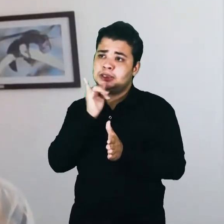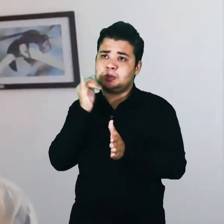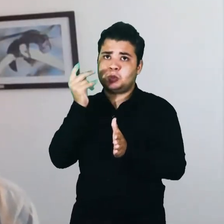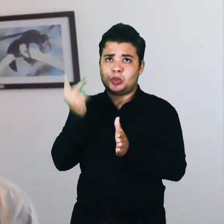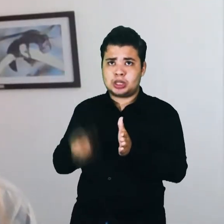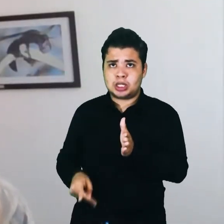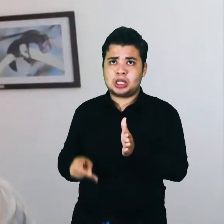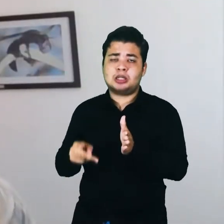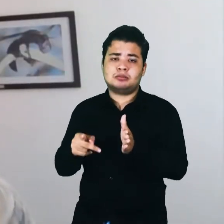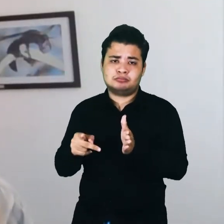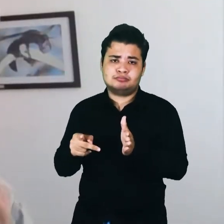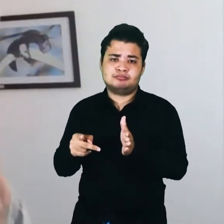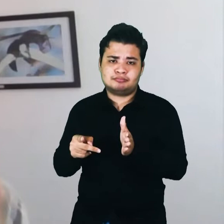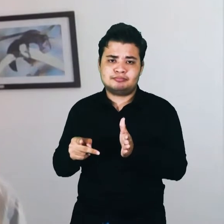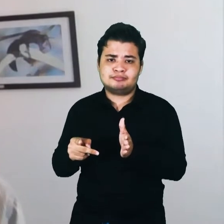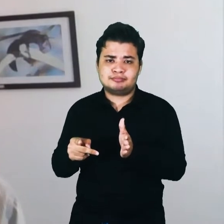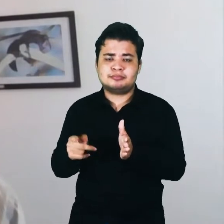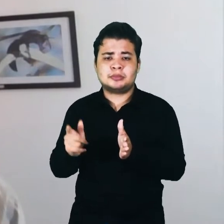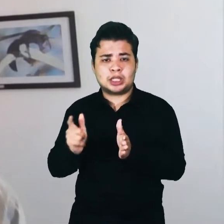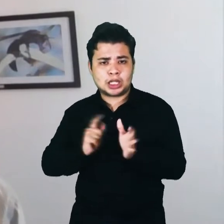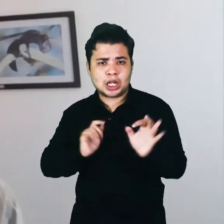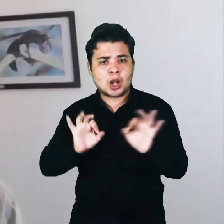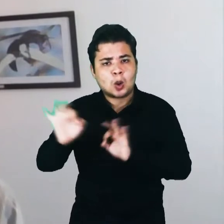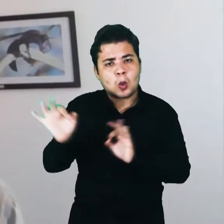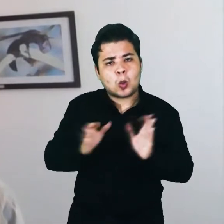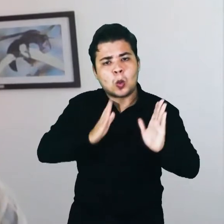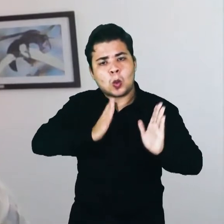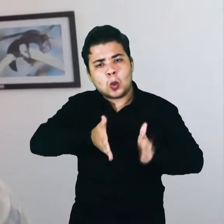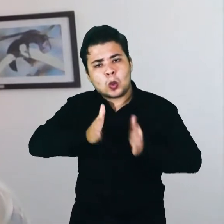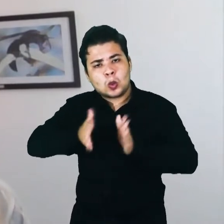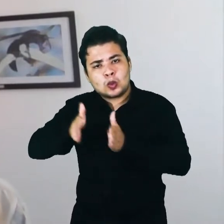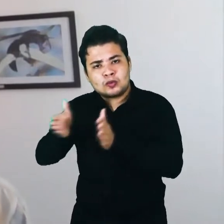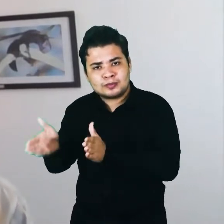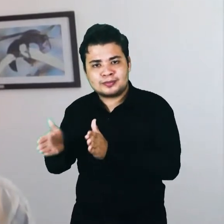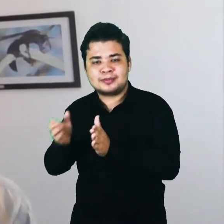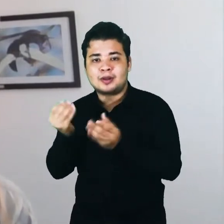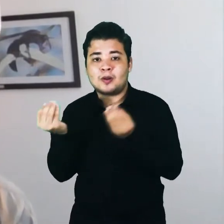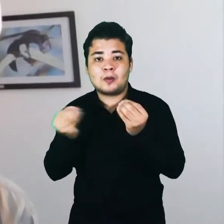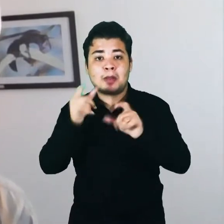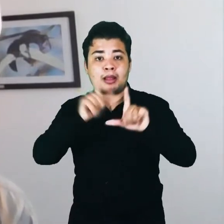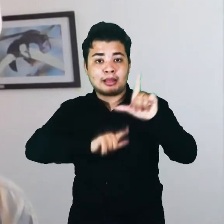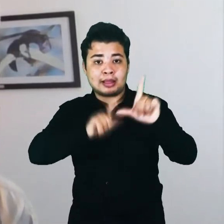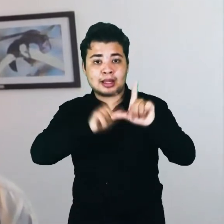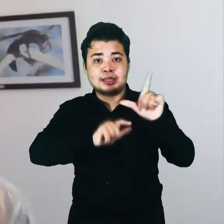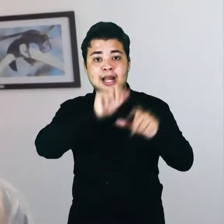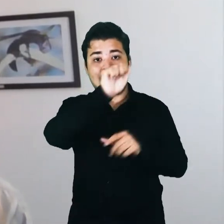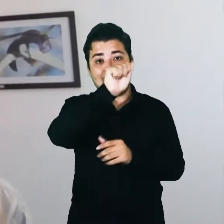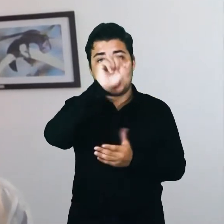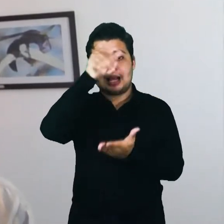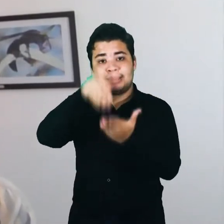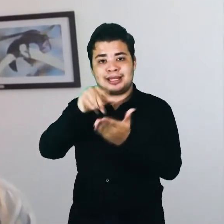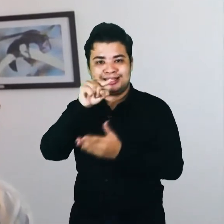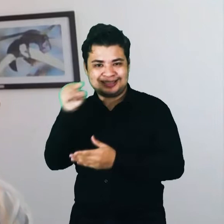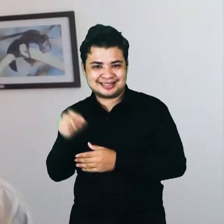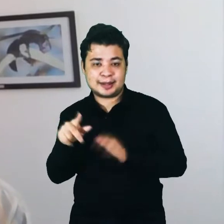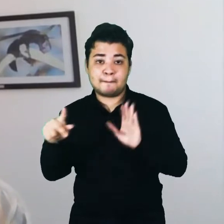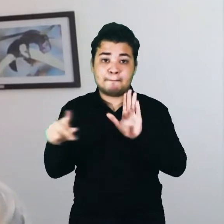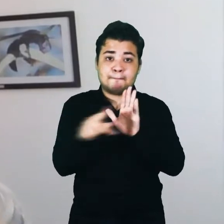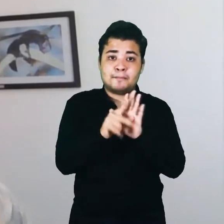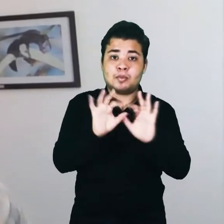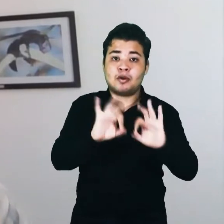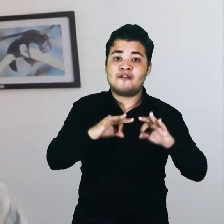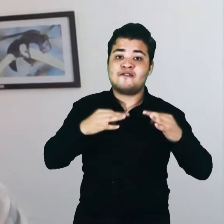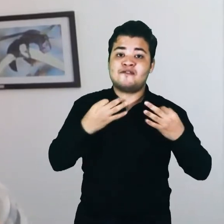herbário, ele é, ele é organizado em ordem alfabética de família botânica, né?